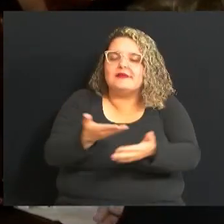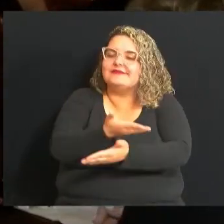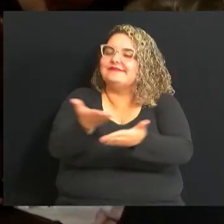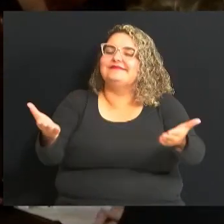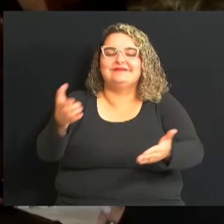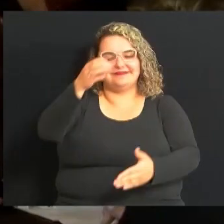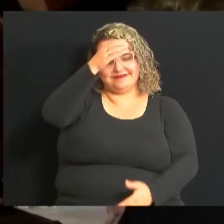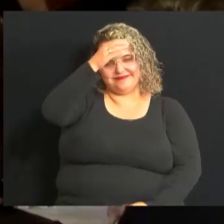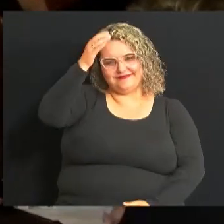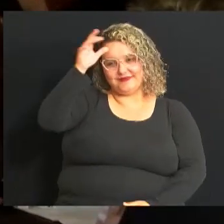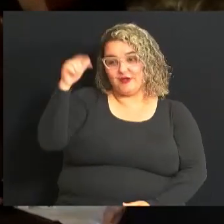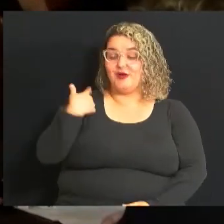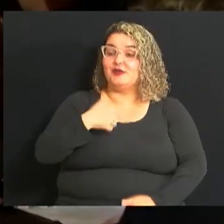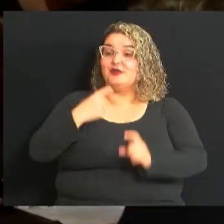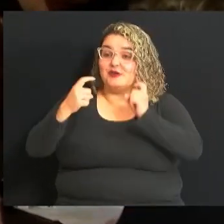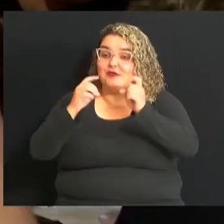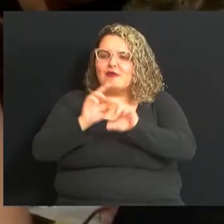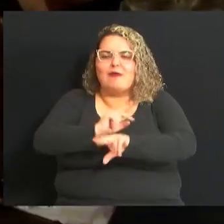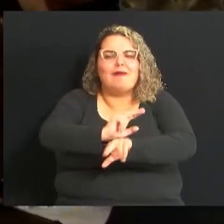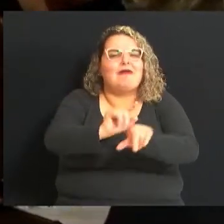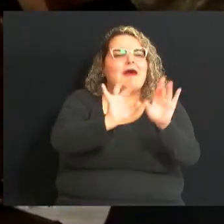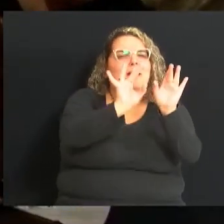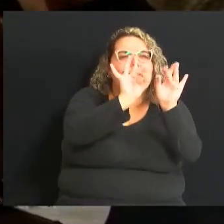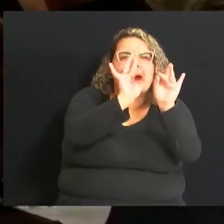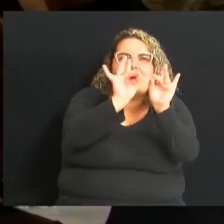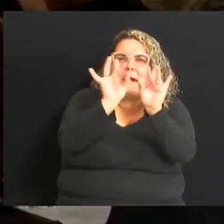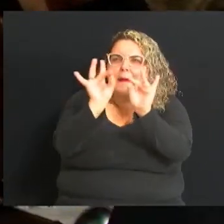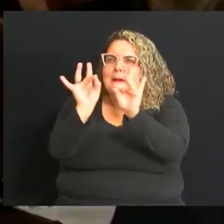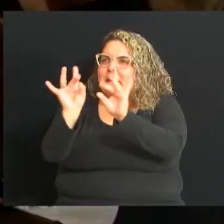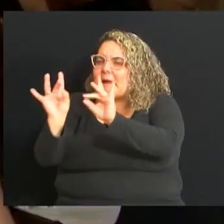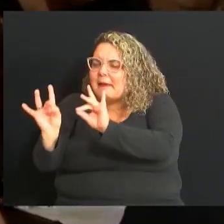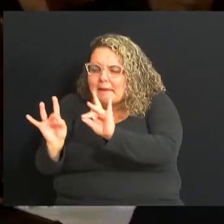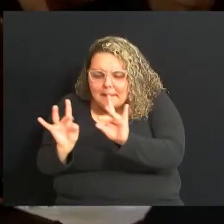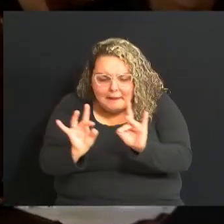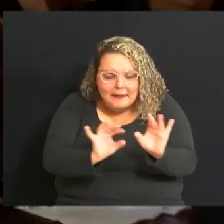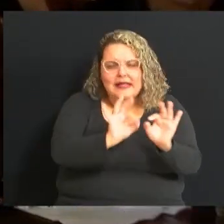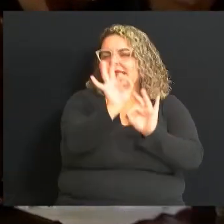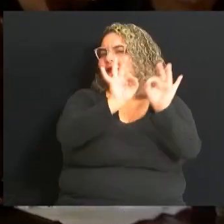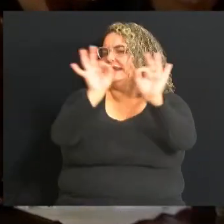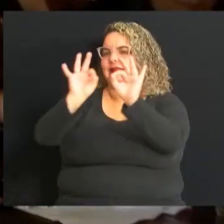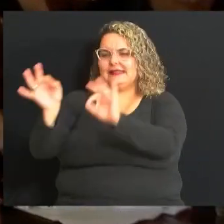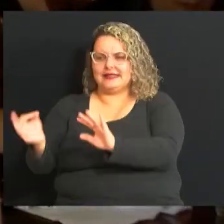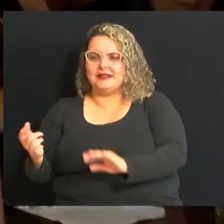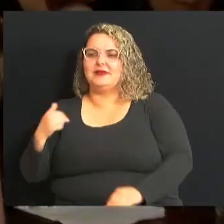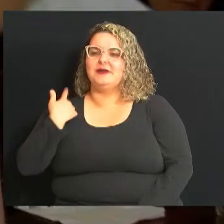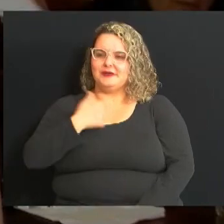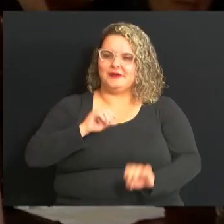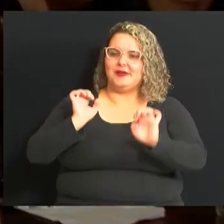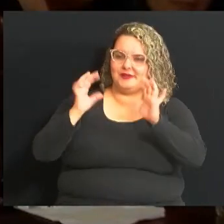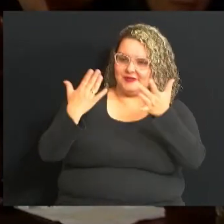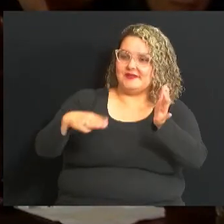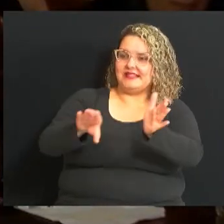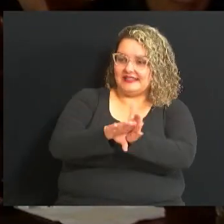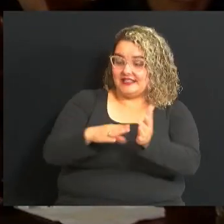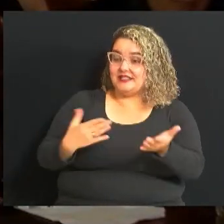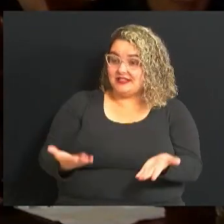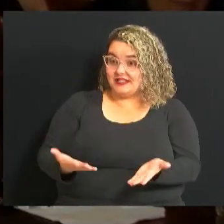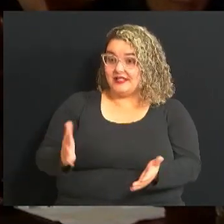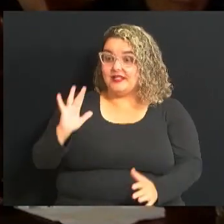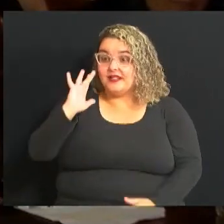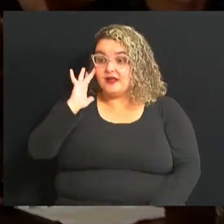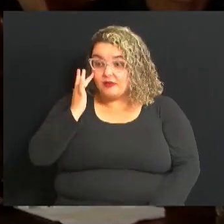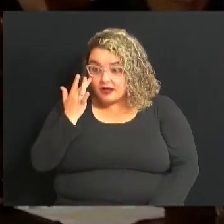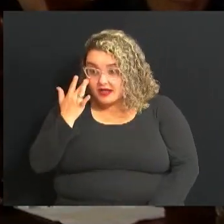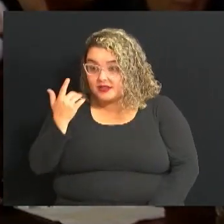nossa preocupação com vários detalhes, né, isso tanto na nossa decoração quanto no nosso evento, da nossa chegada. Eu acho que a